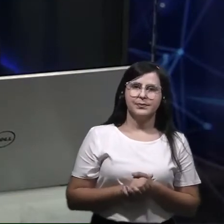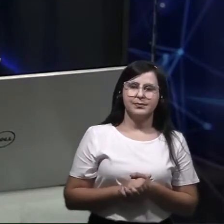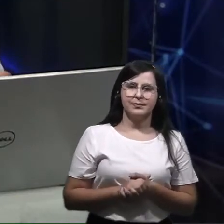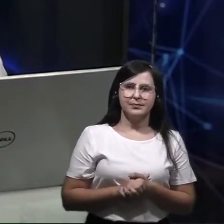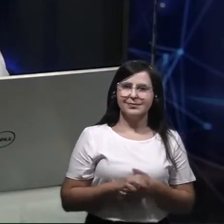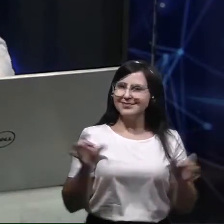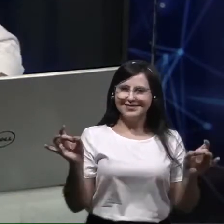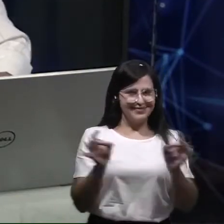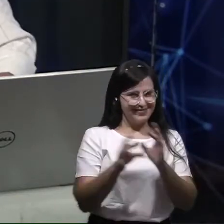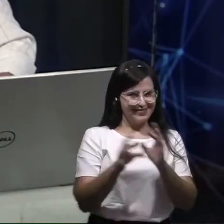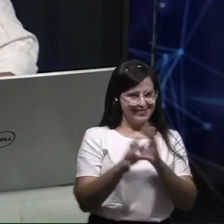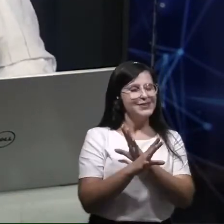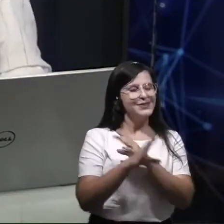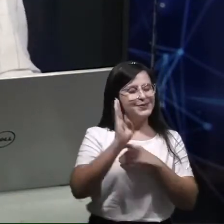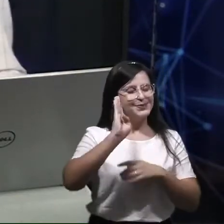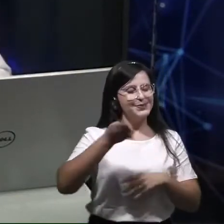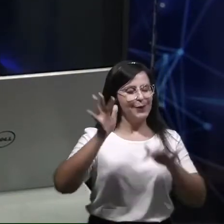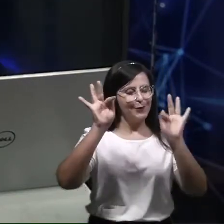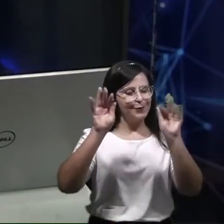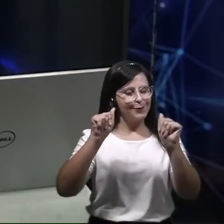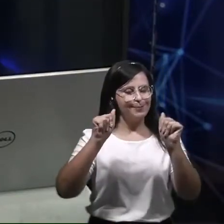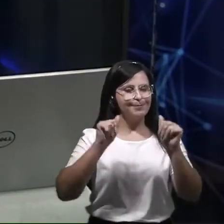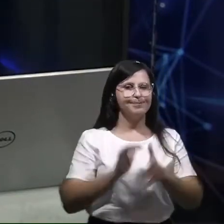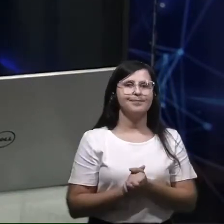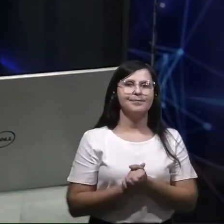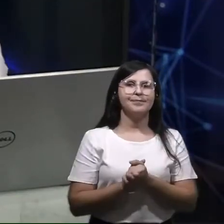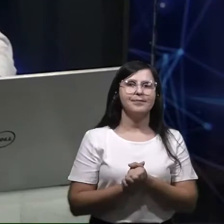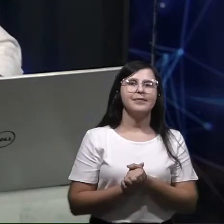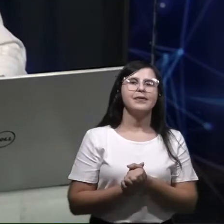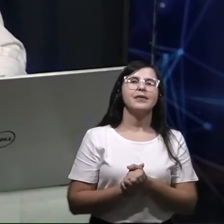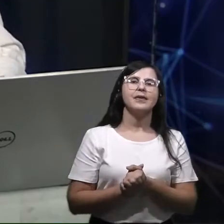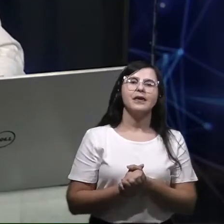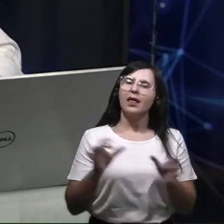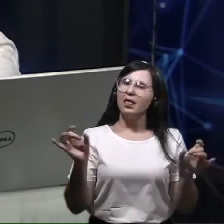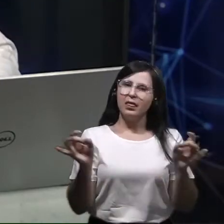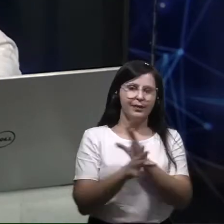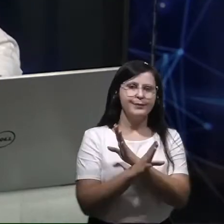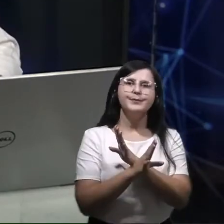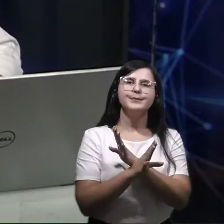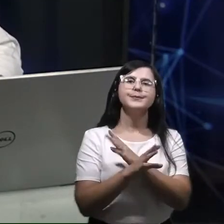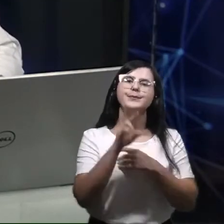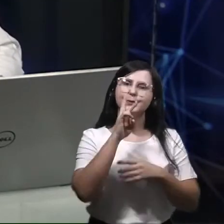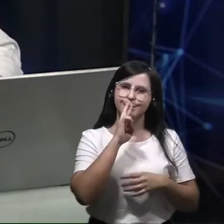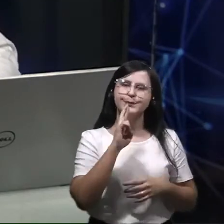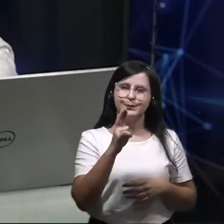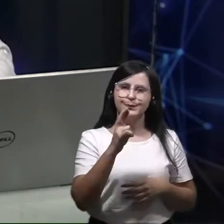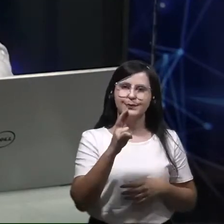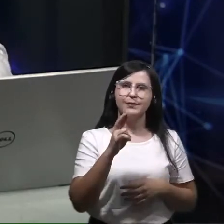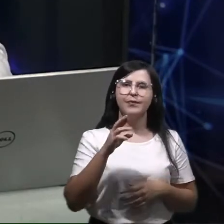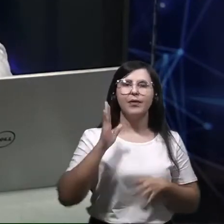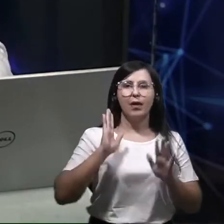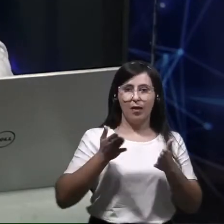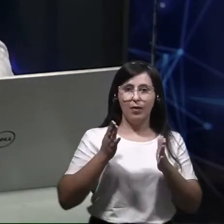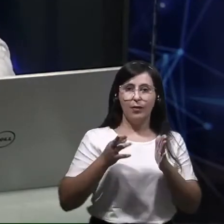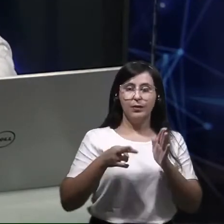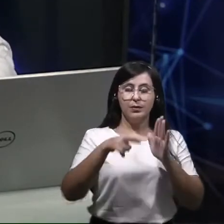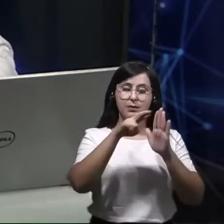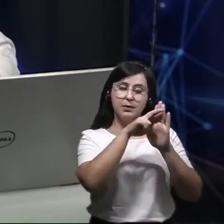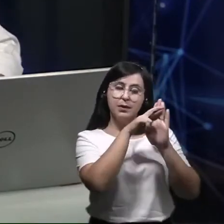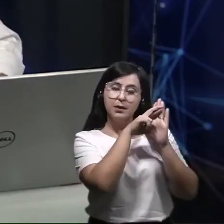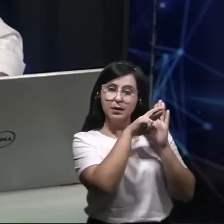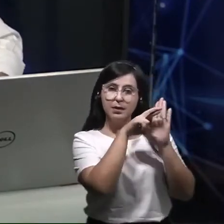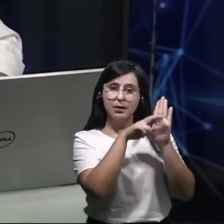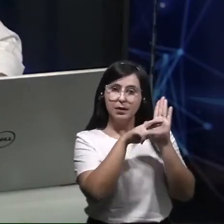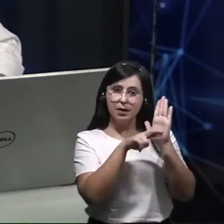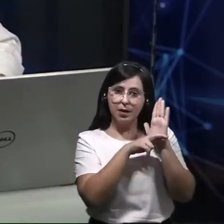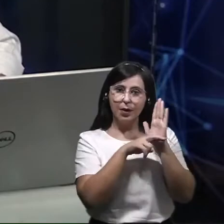Não, finalizou, né? Finalizou essa sequência. O candidato Hilário foi o último a falar, a última a responder, e nessa sequência, seguindo a regra, né, anterior, o senhor